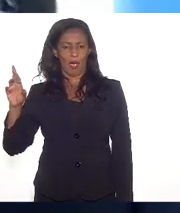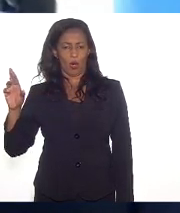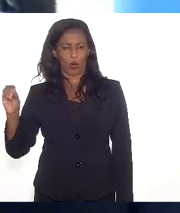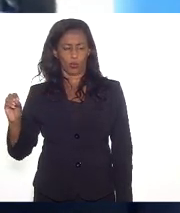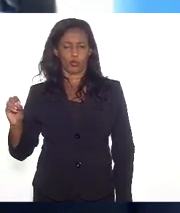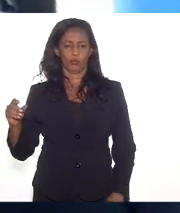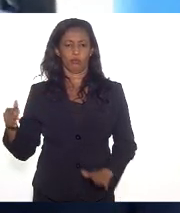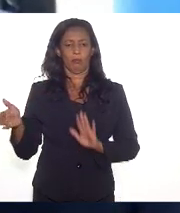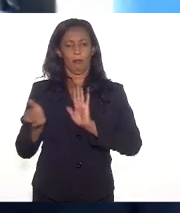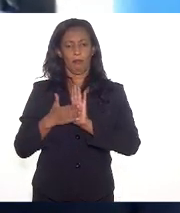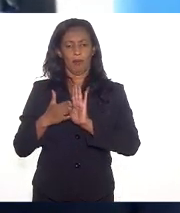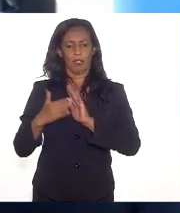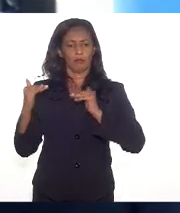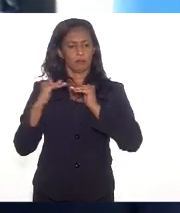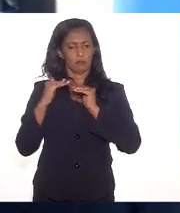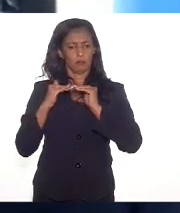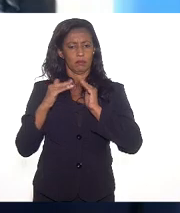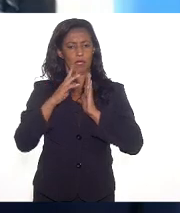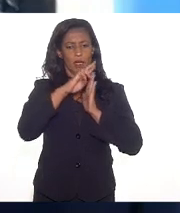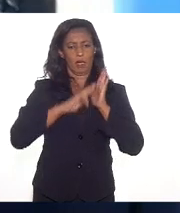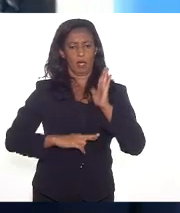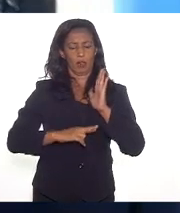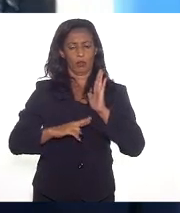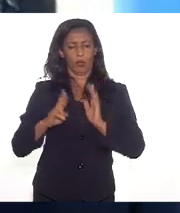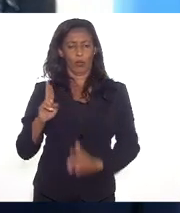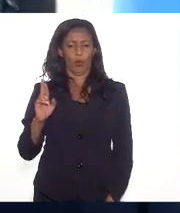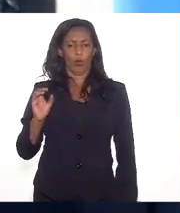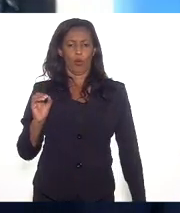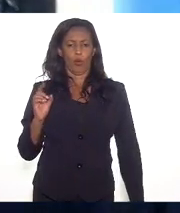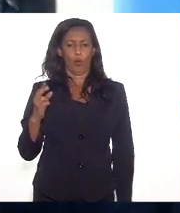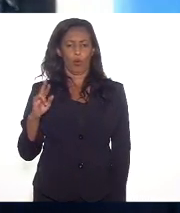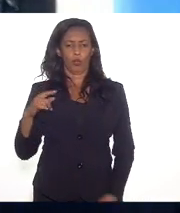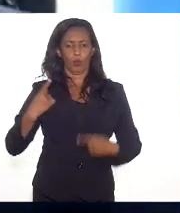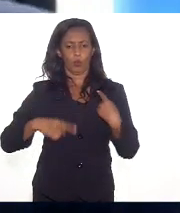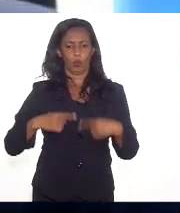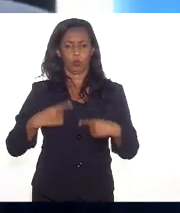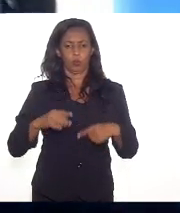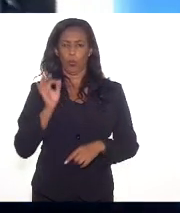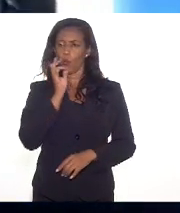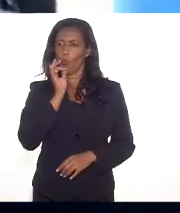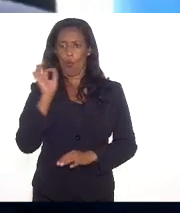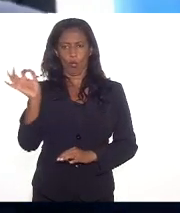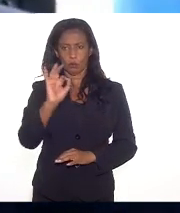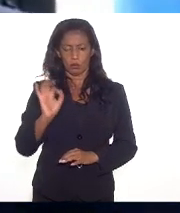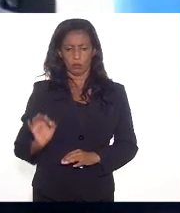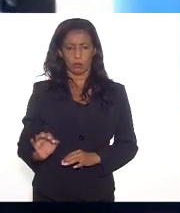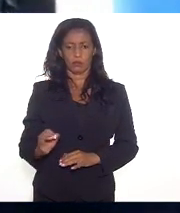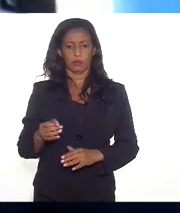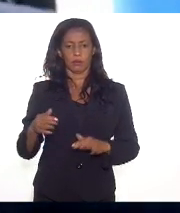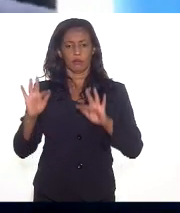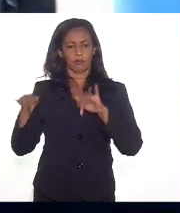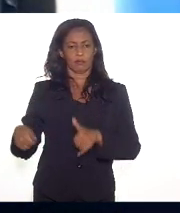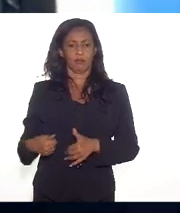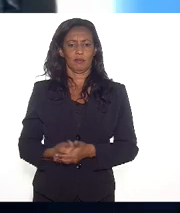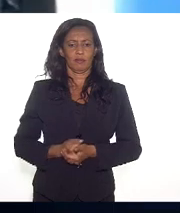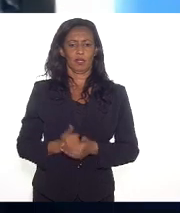é favorável. Relator, deputado Rodrigo Bacelar. Em discussão. Não havendo quem queira discutir, encerrada a